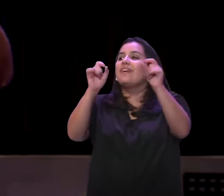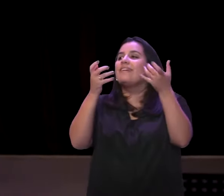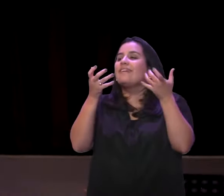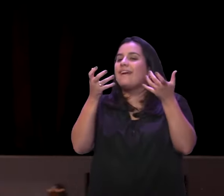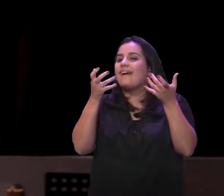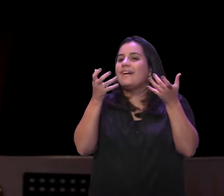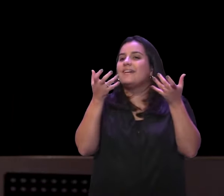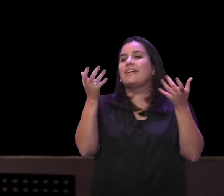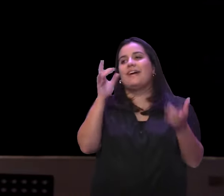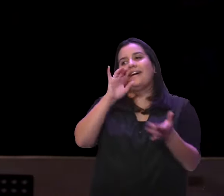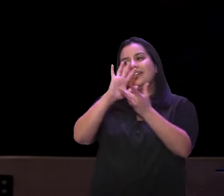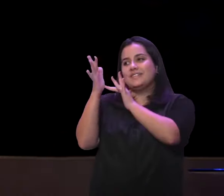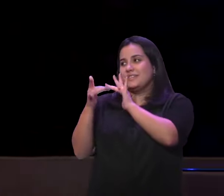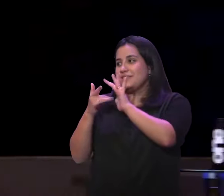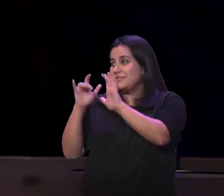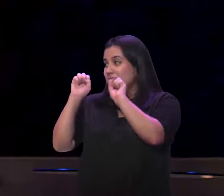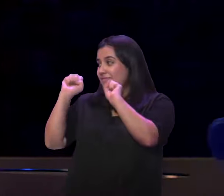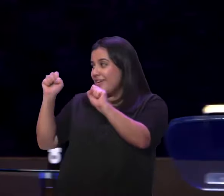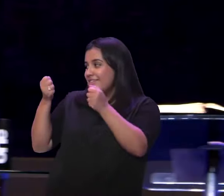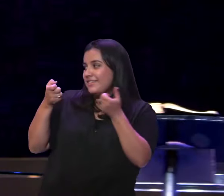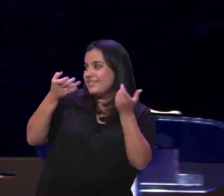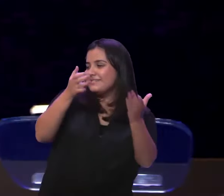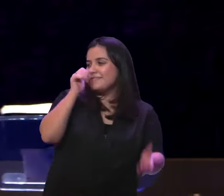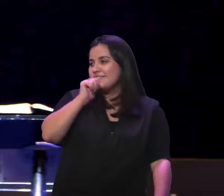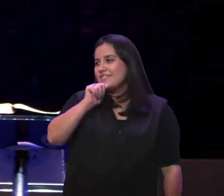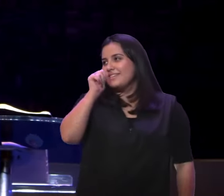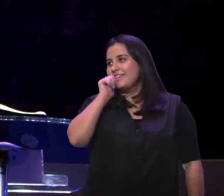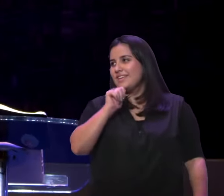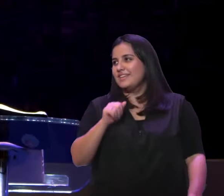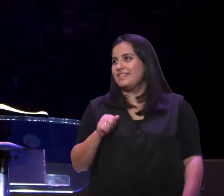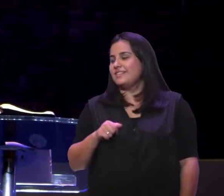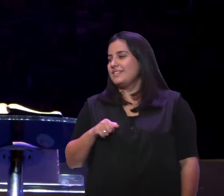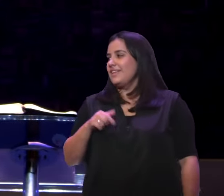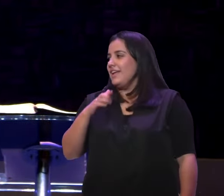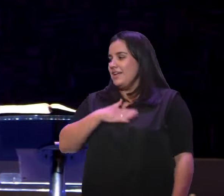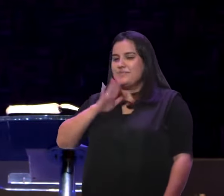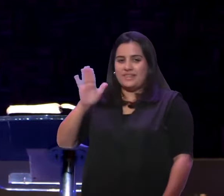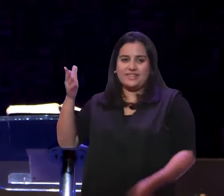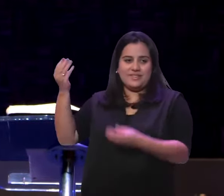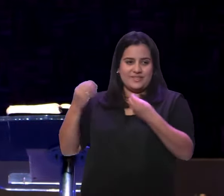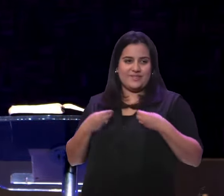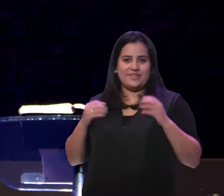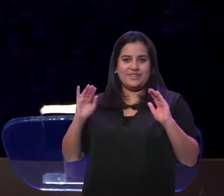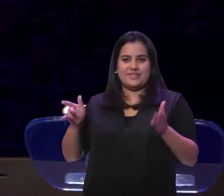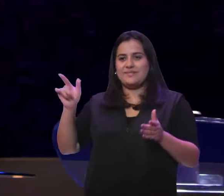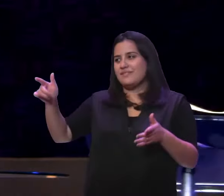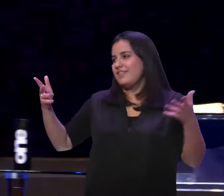Jesus, traz a morena para mim, pai. A minha Deus já trouxe, ela é maravilhosa.